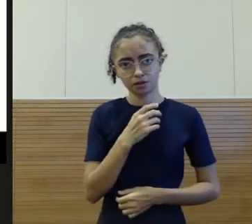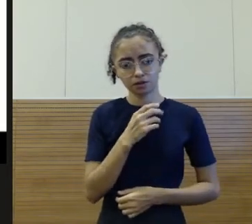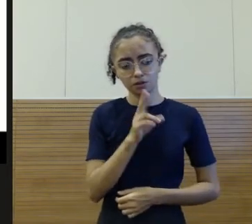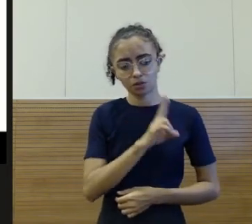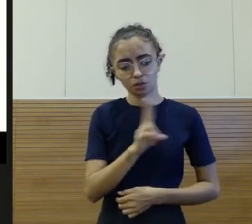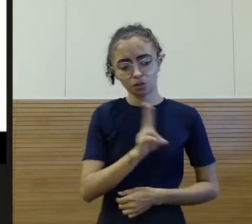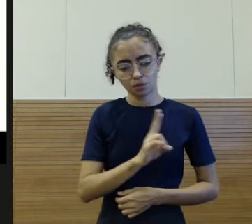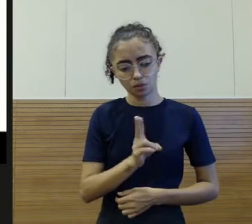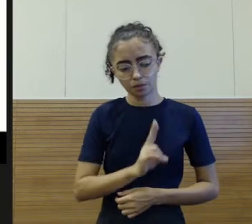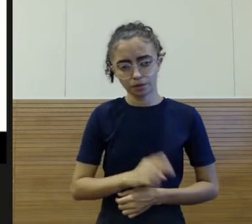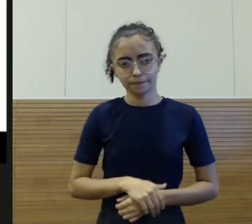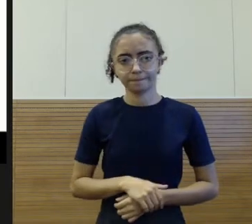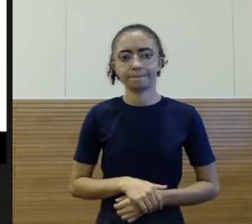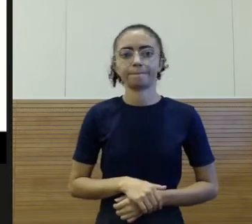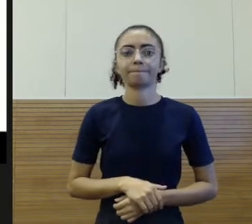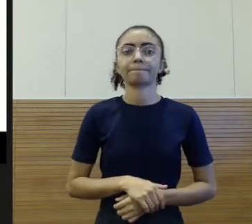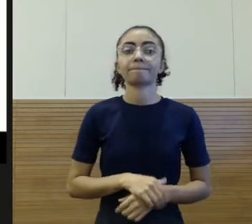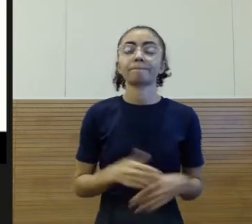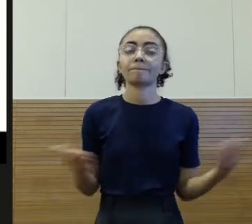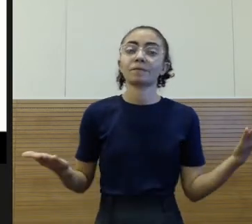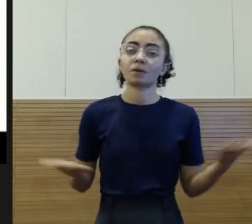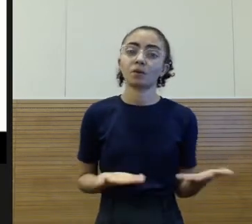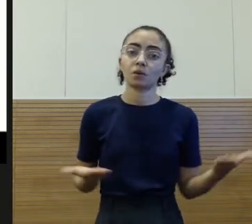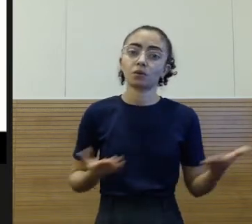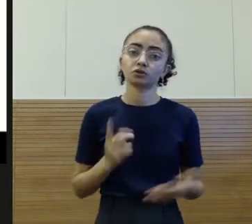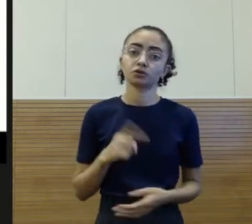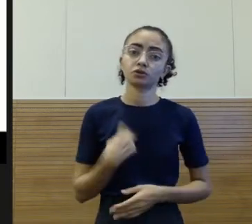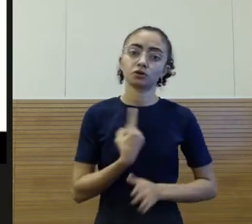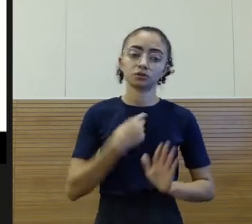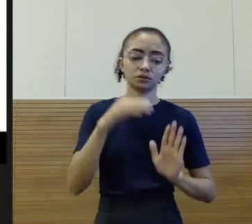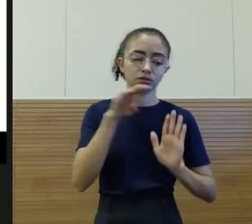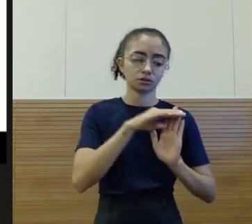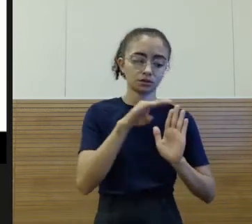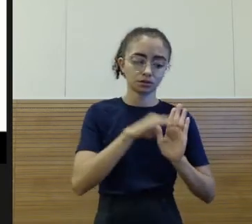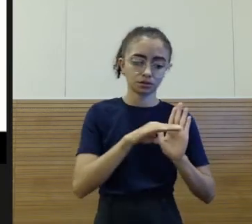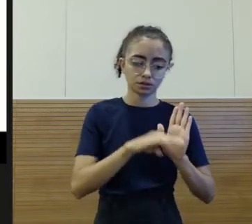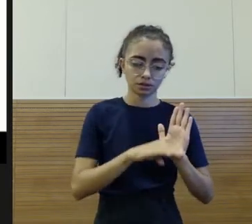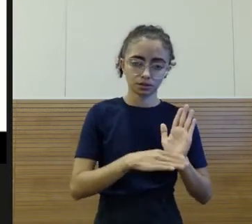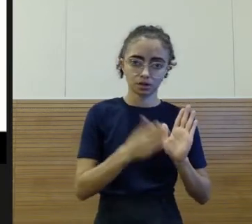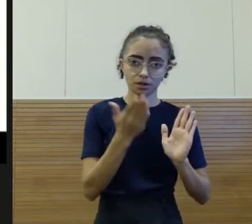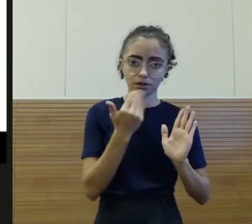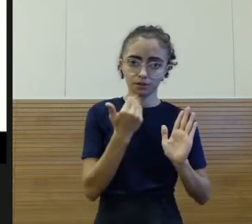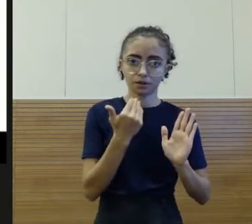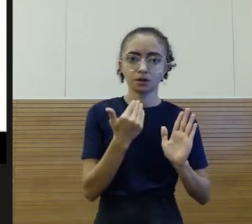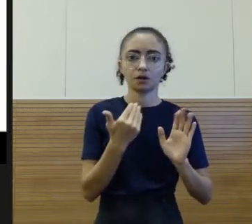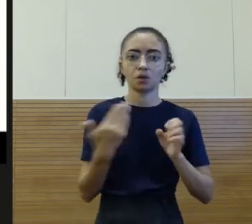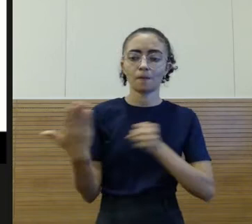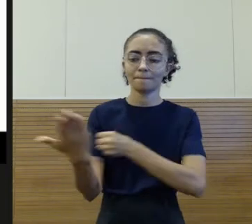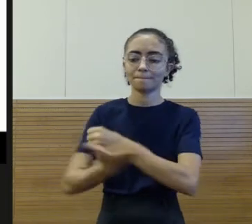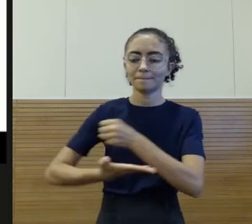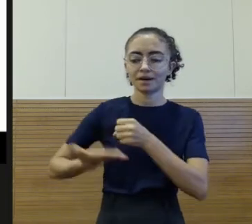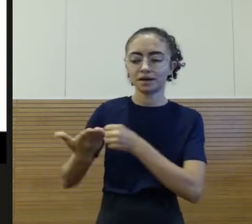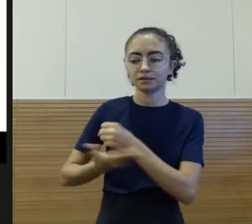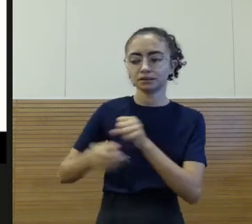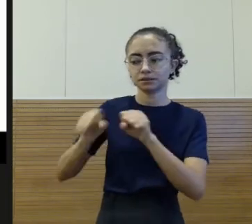alimentares baseados em alimentos, estamos dizendo guias alimentares baseados em sistemas alimentares.